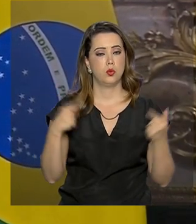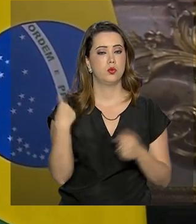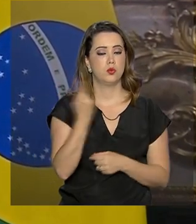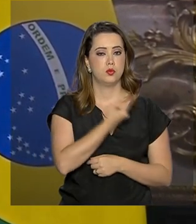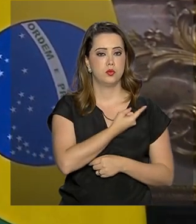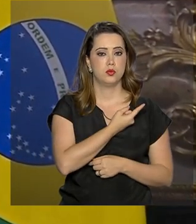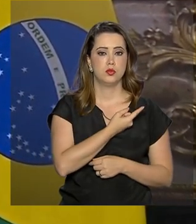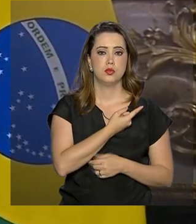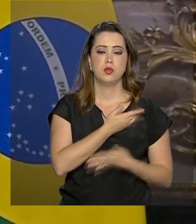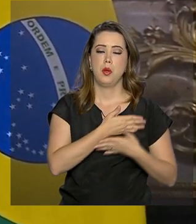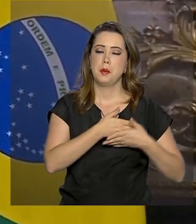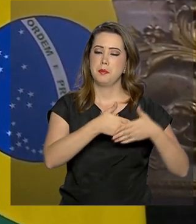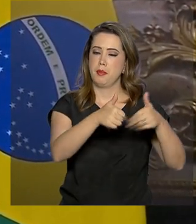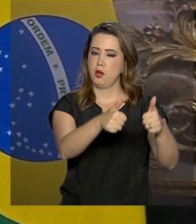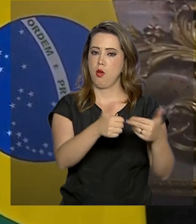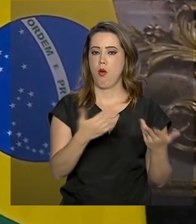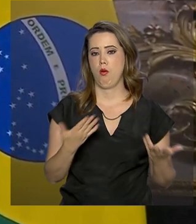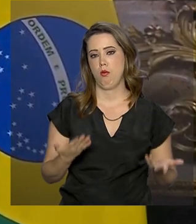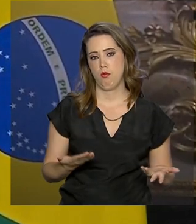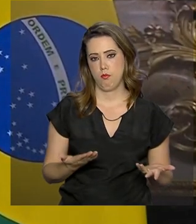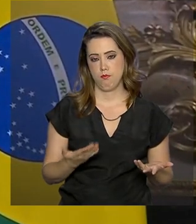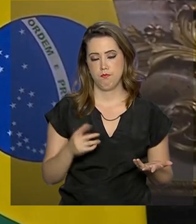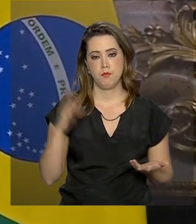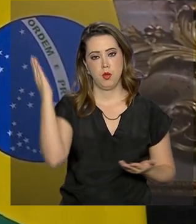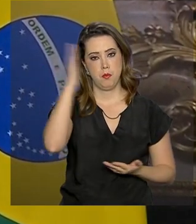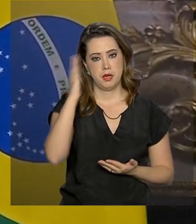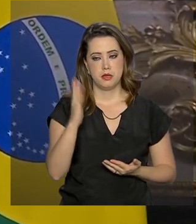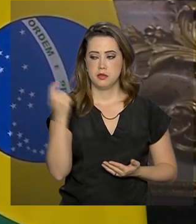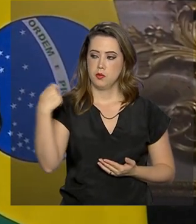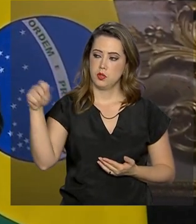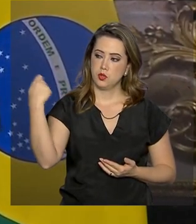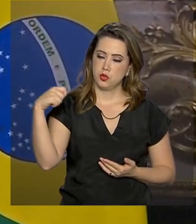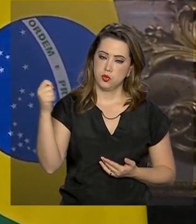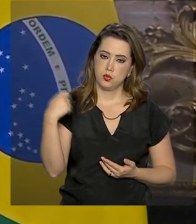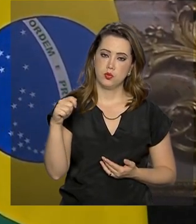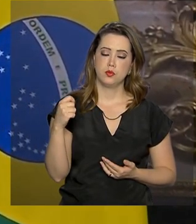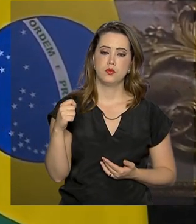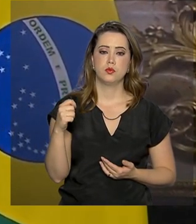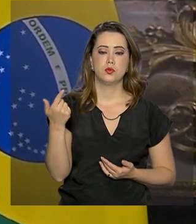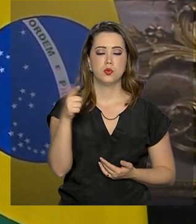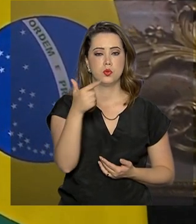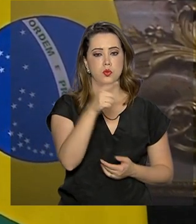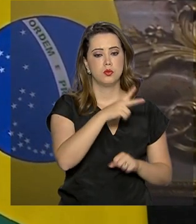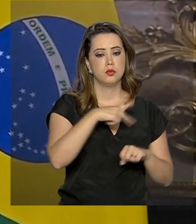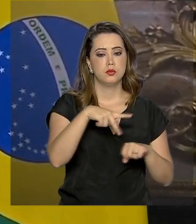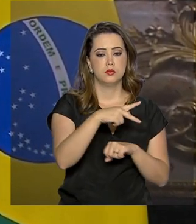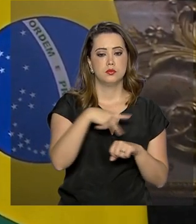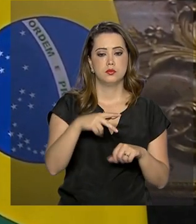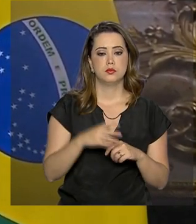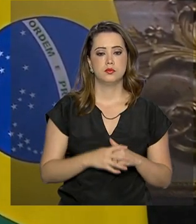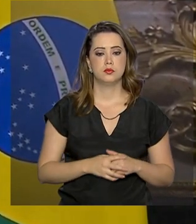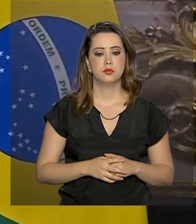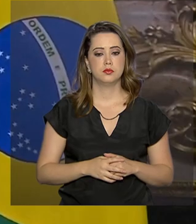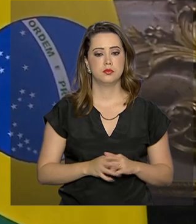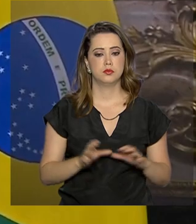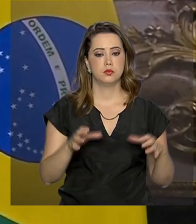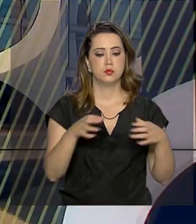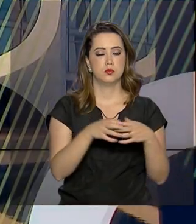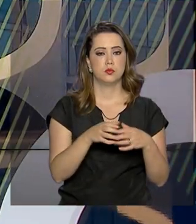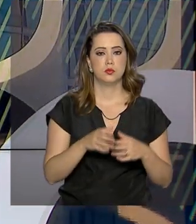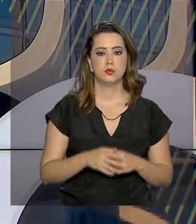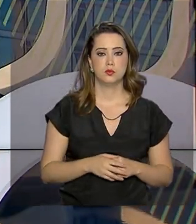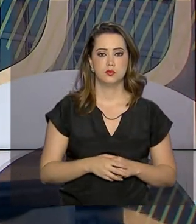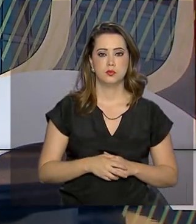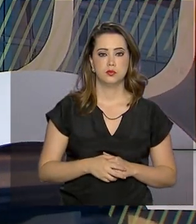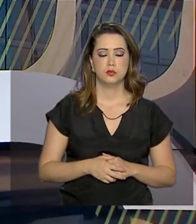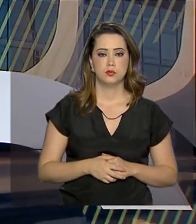garantimos coisa brasil argentina e demais países nesse bloco